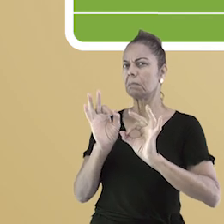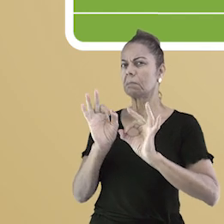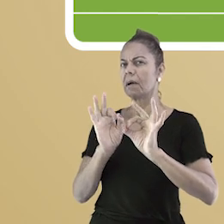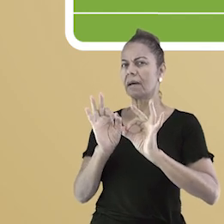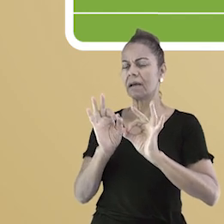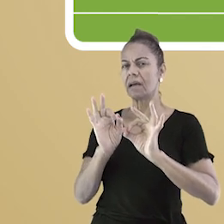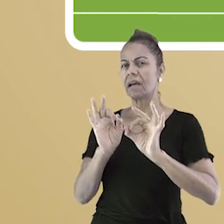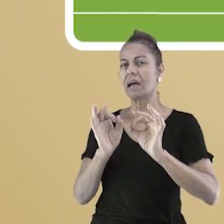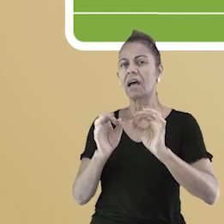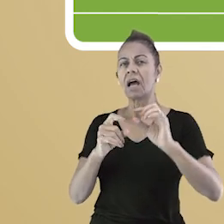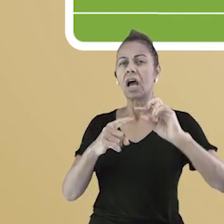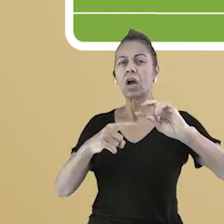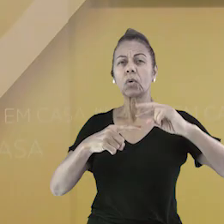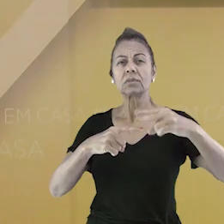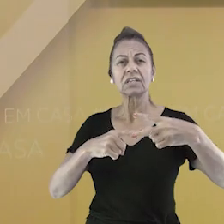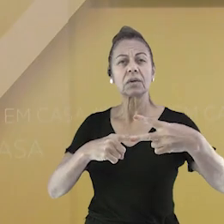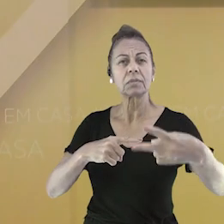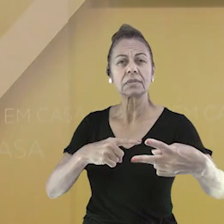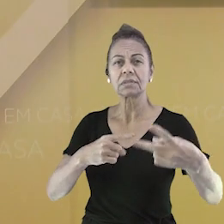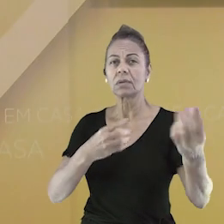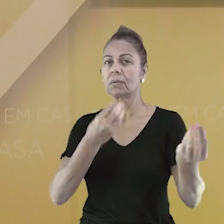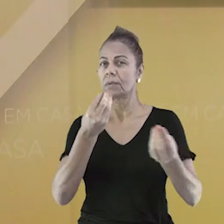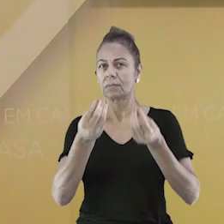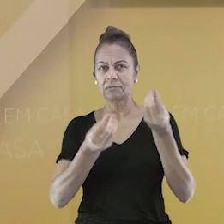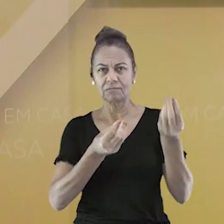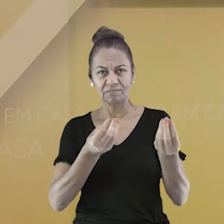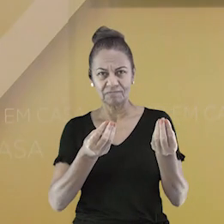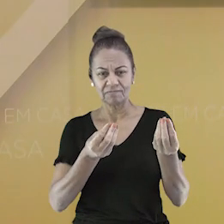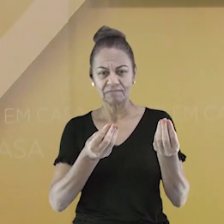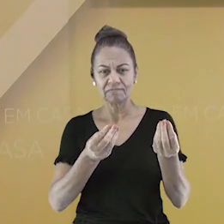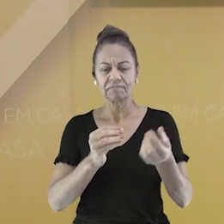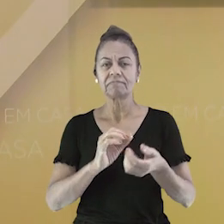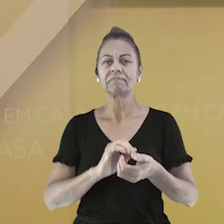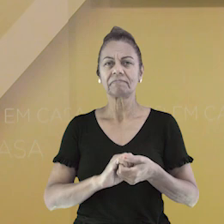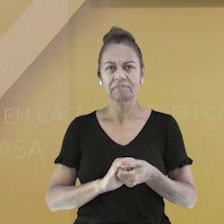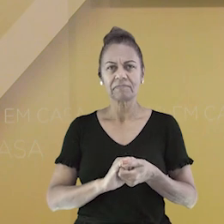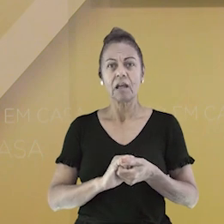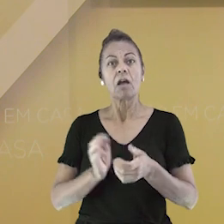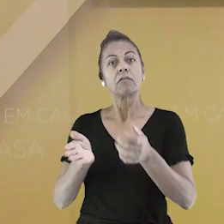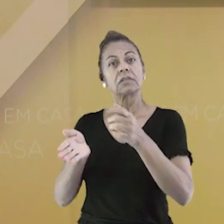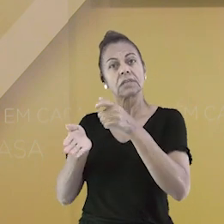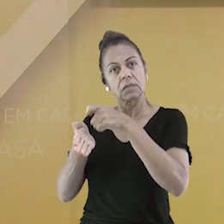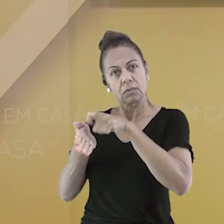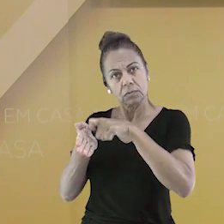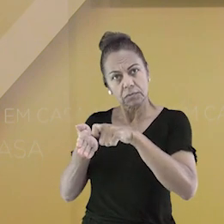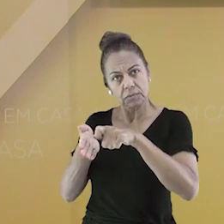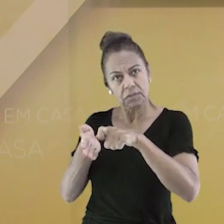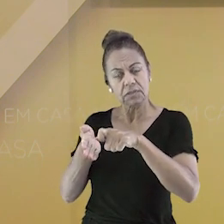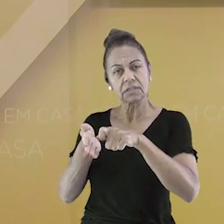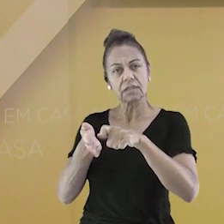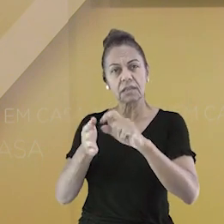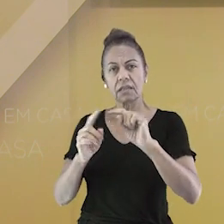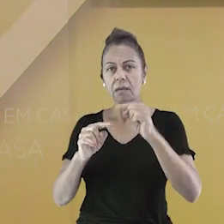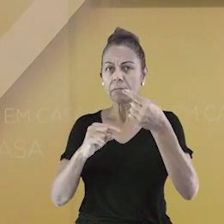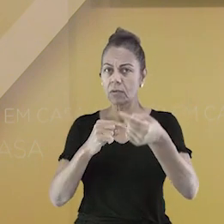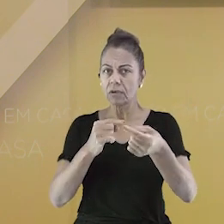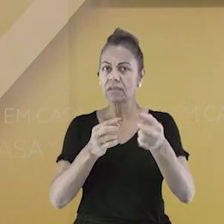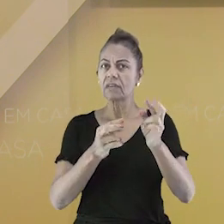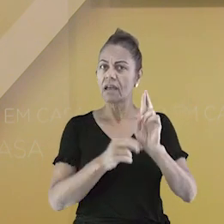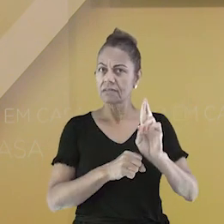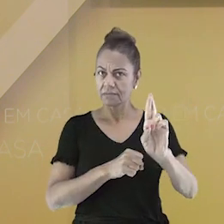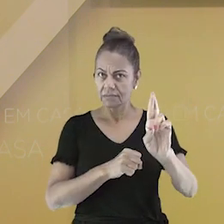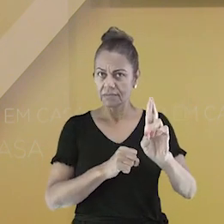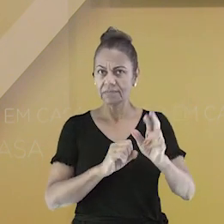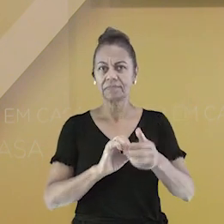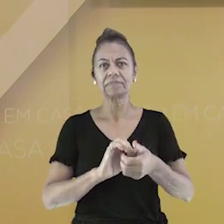na vida de adolescentes? O que leva adolescentes a serem pais tão cedo? Eu vou dar um tempo para que vocês copiem a pergunta, né, e